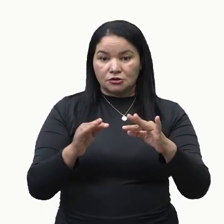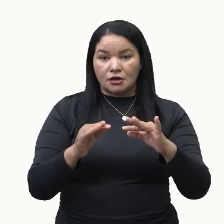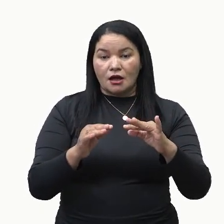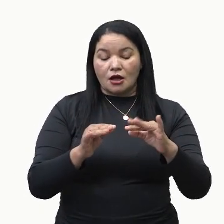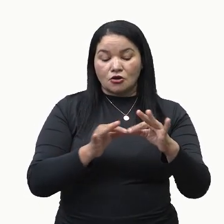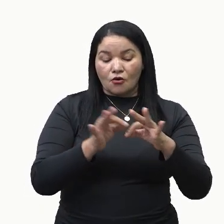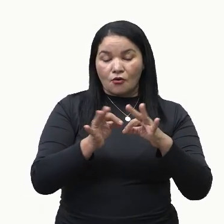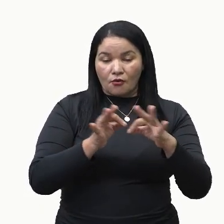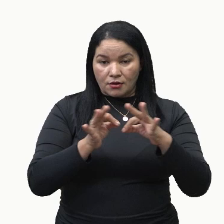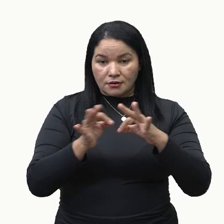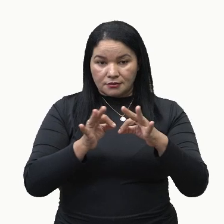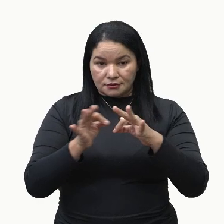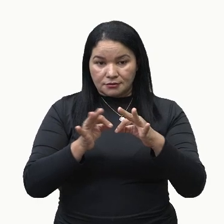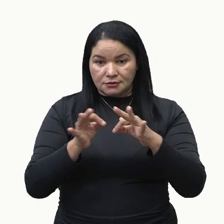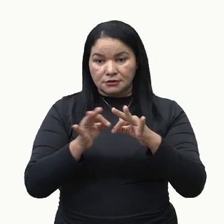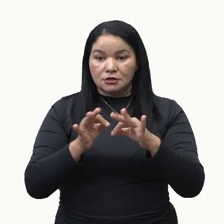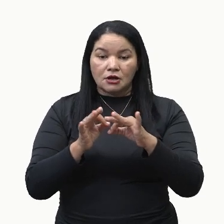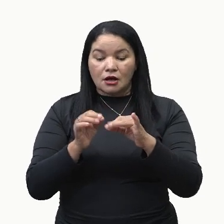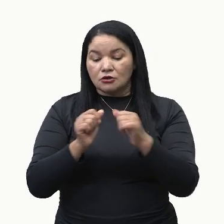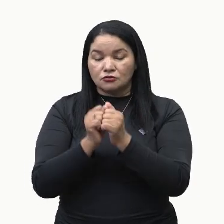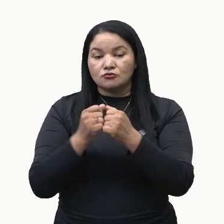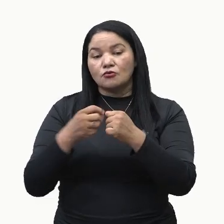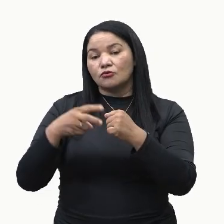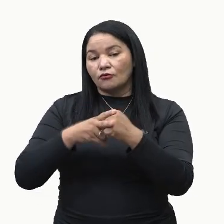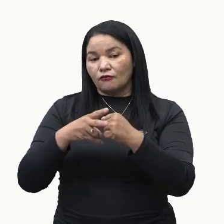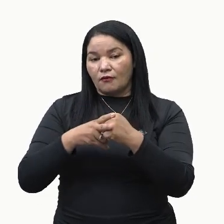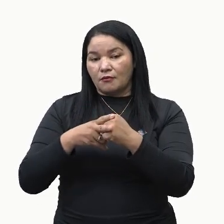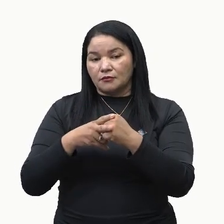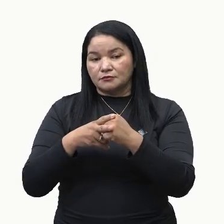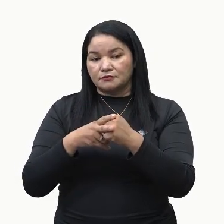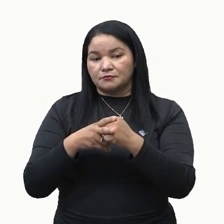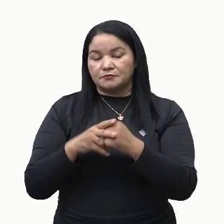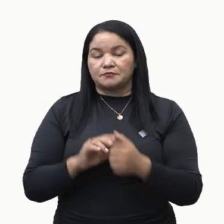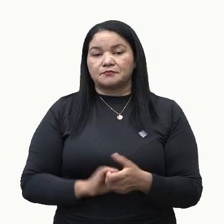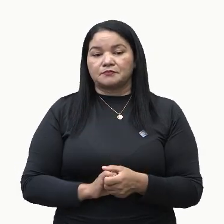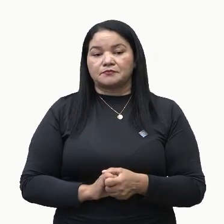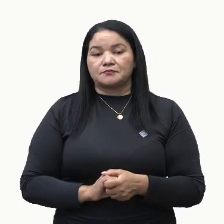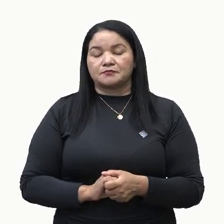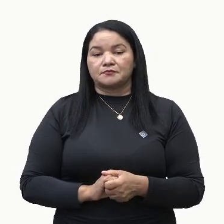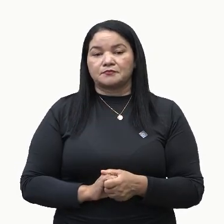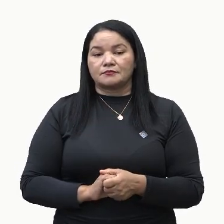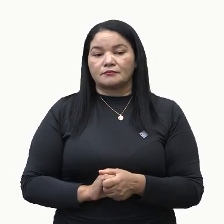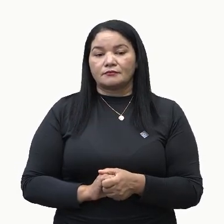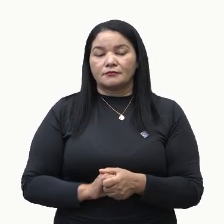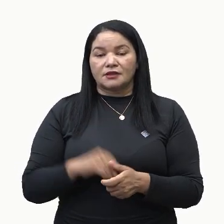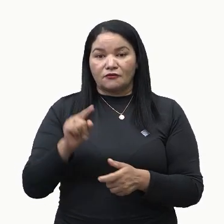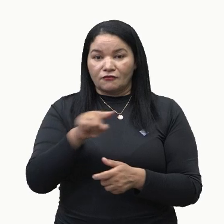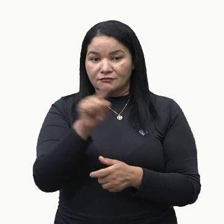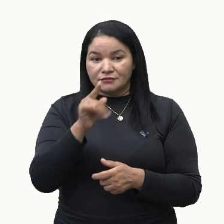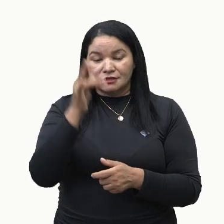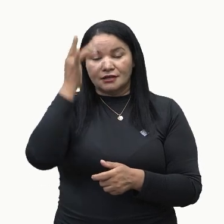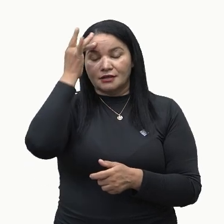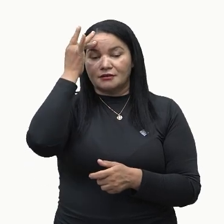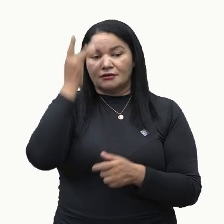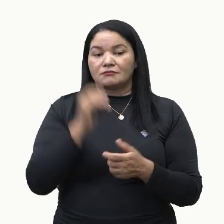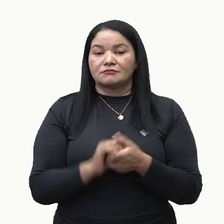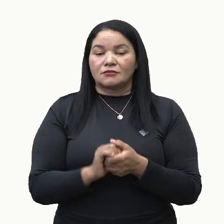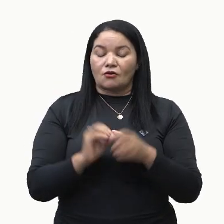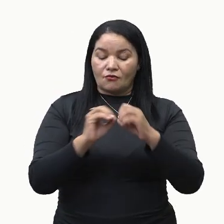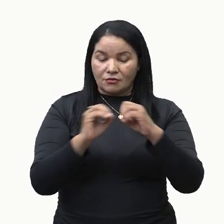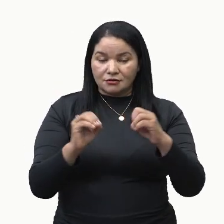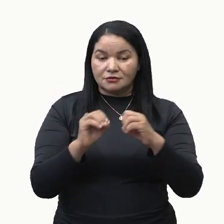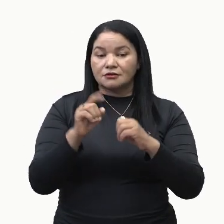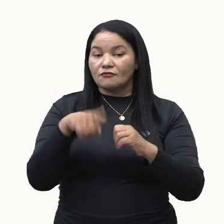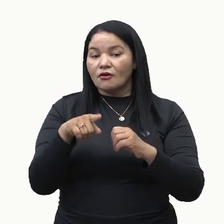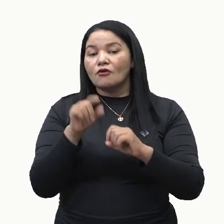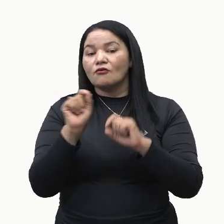organiza em torno de um verbo. Então, isso você não vai esquecer mais, né? Uma oração, ela